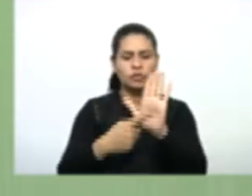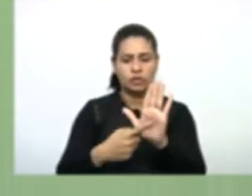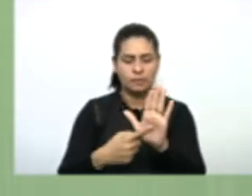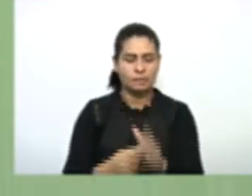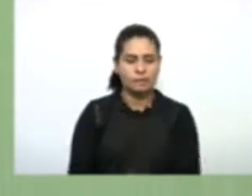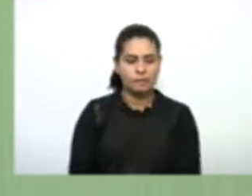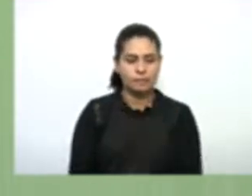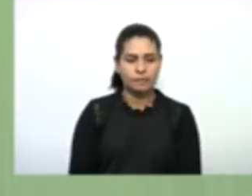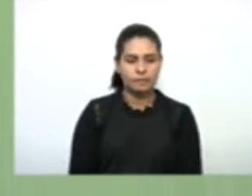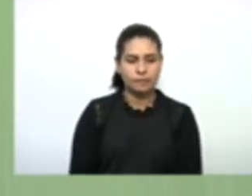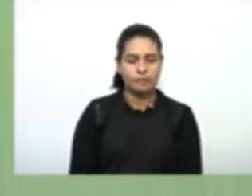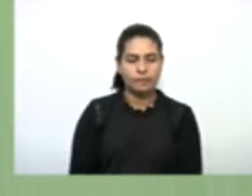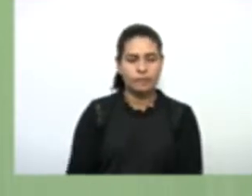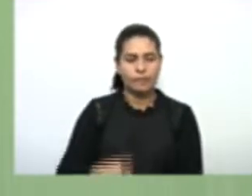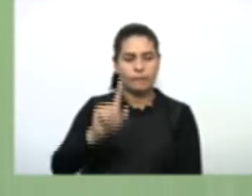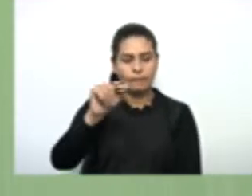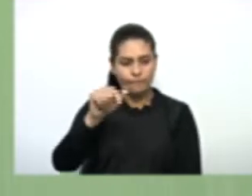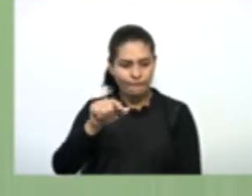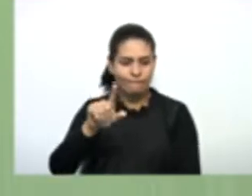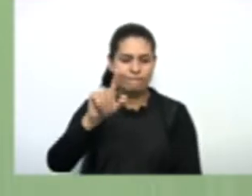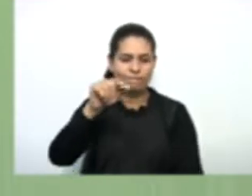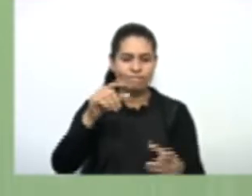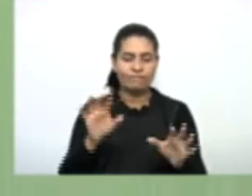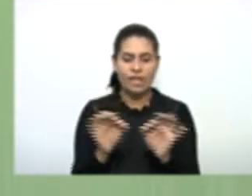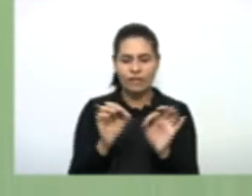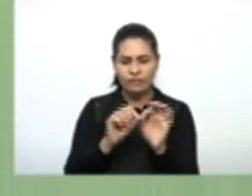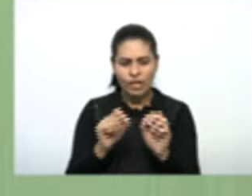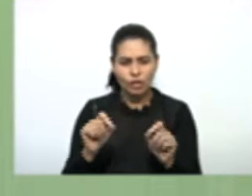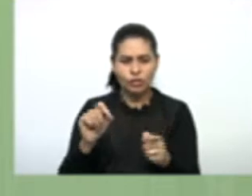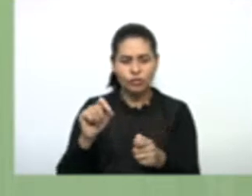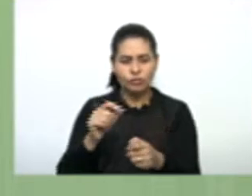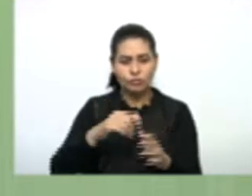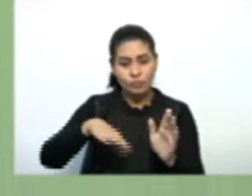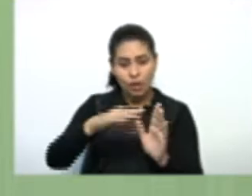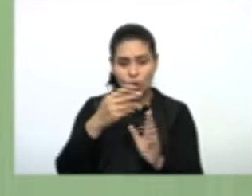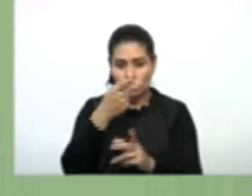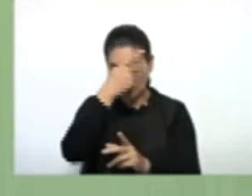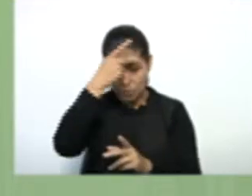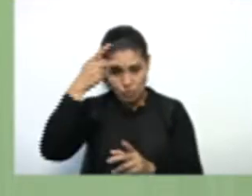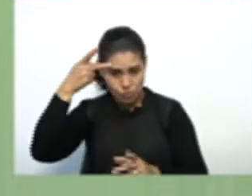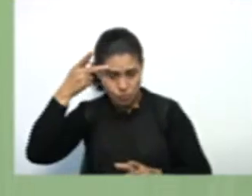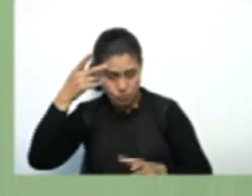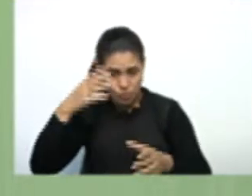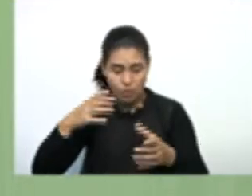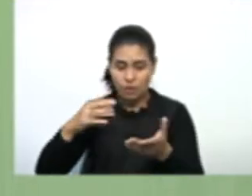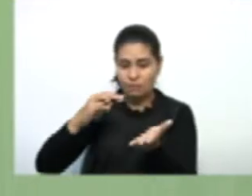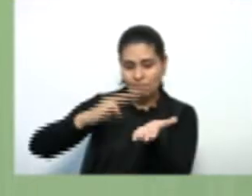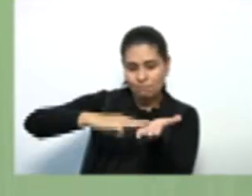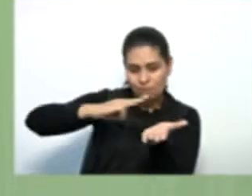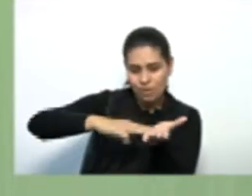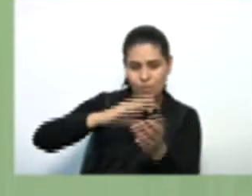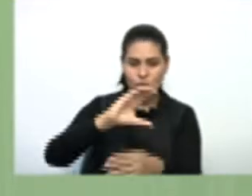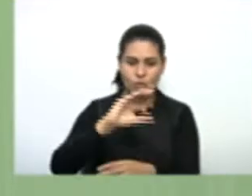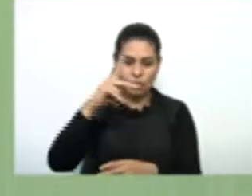Então, tudo o que é realizado pelos cooperados